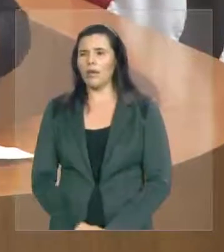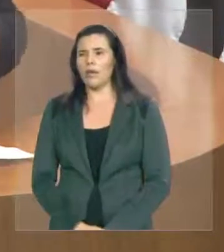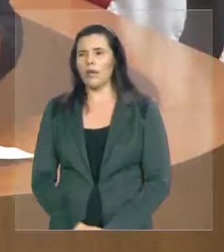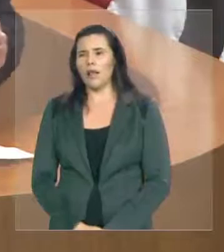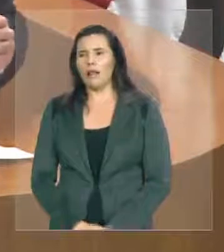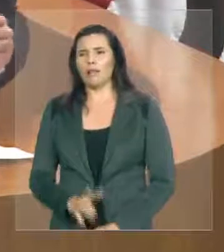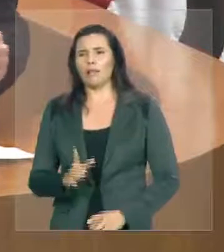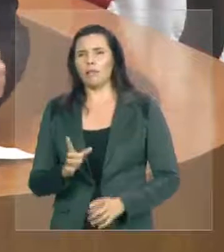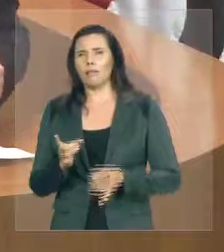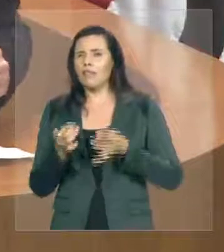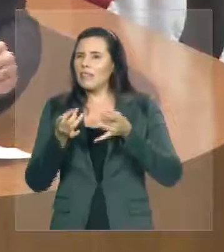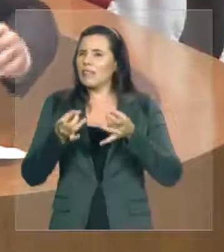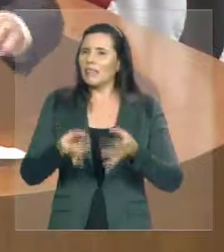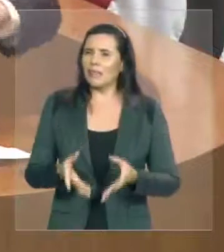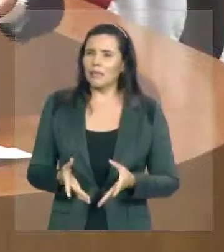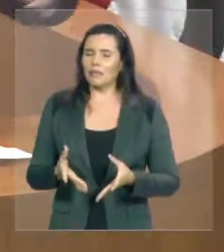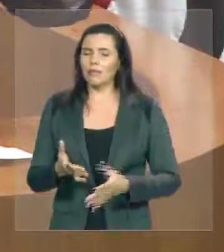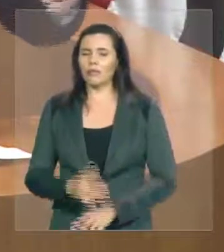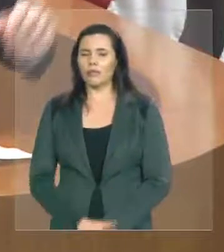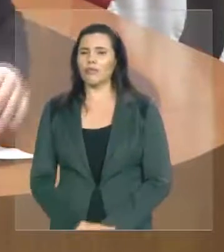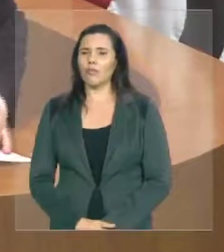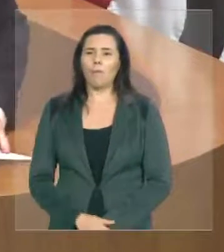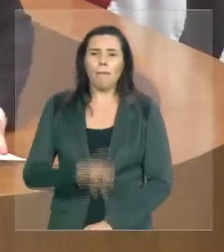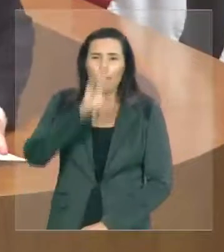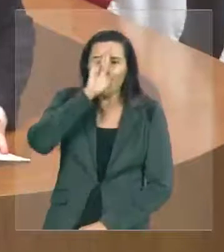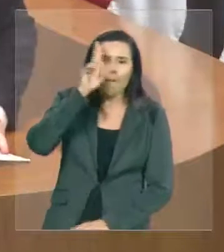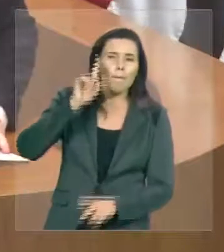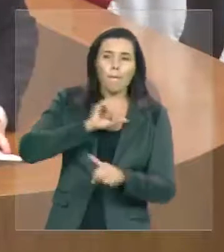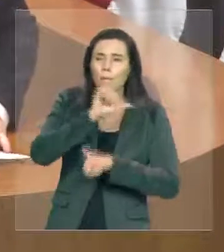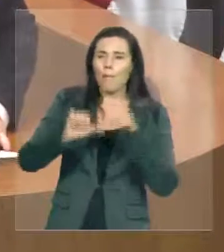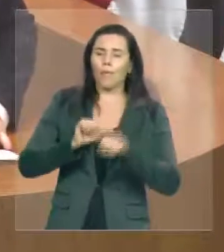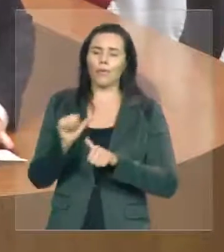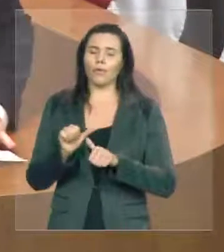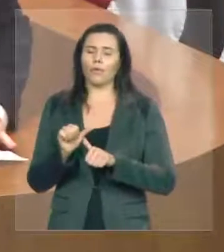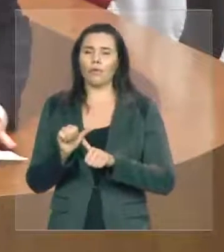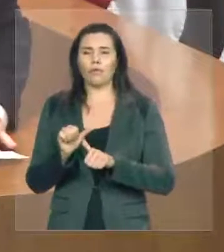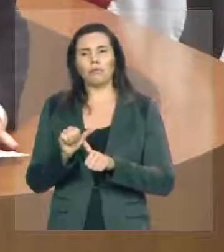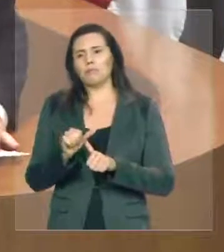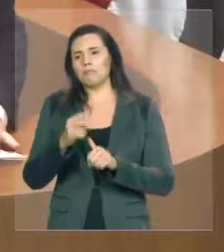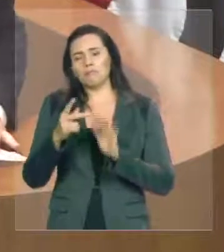acho interessante que agora vem sendo